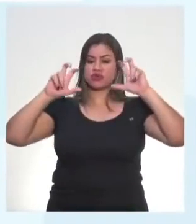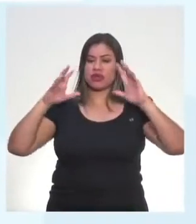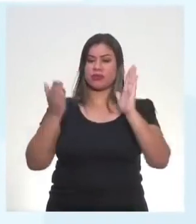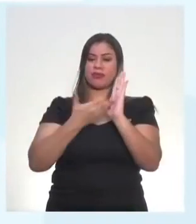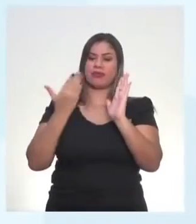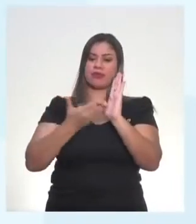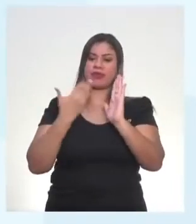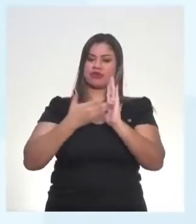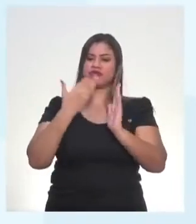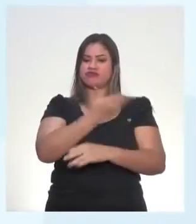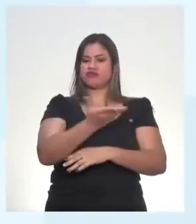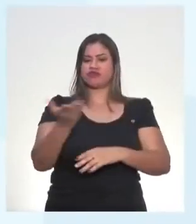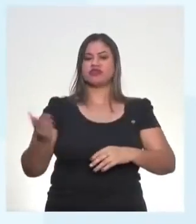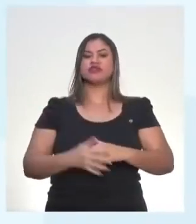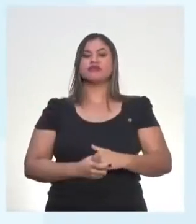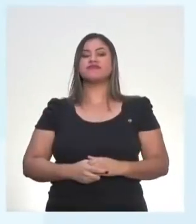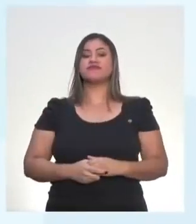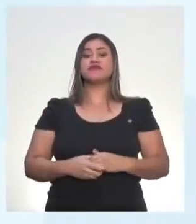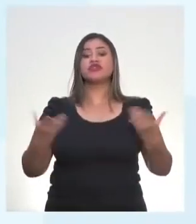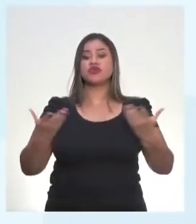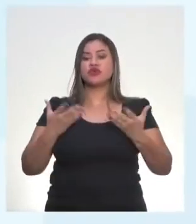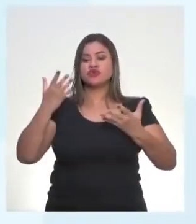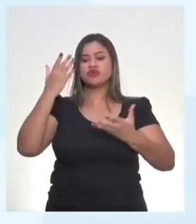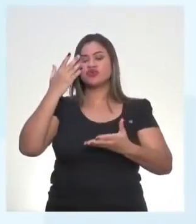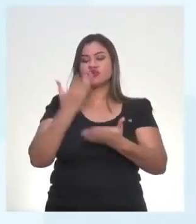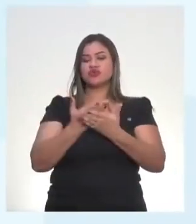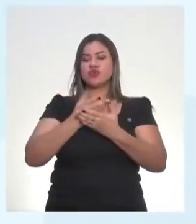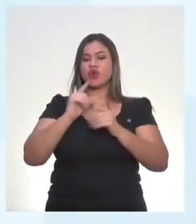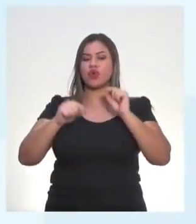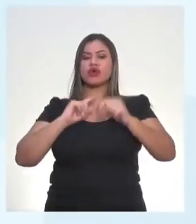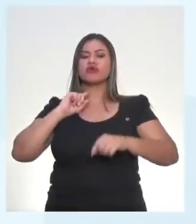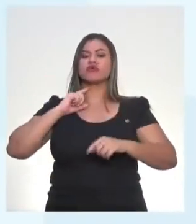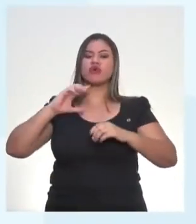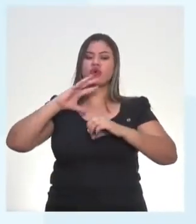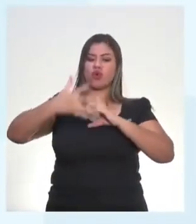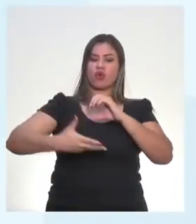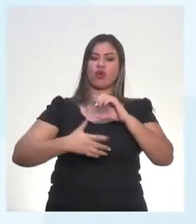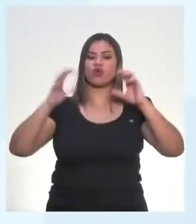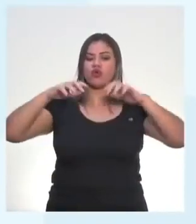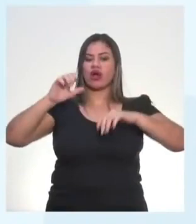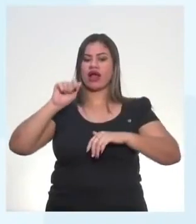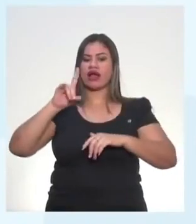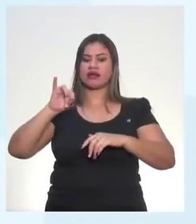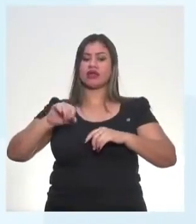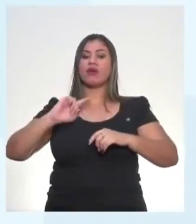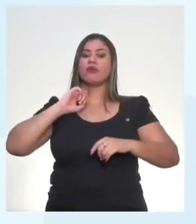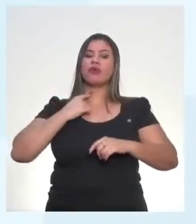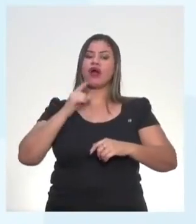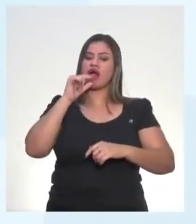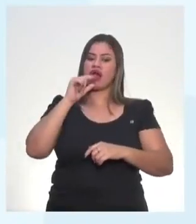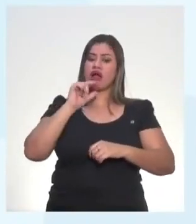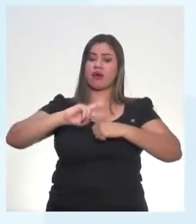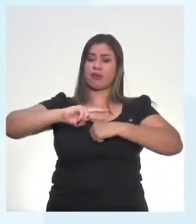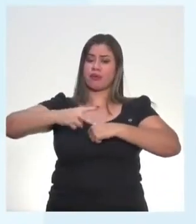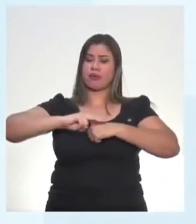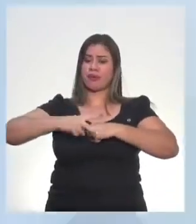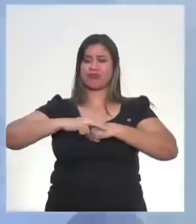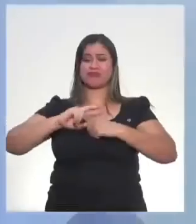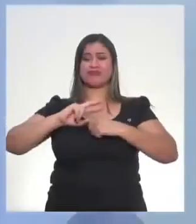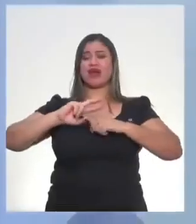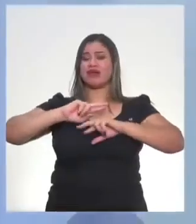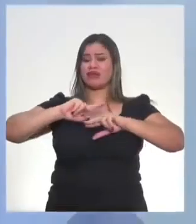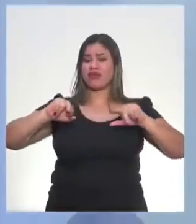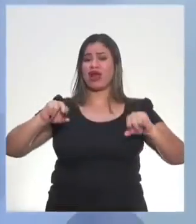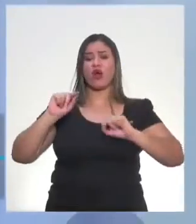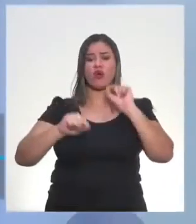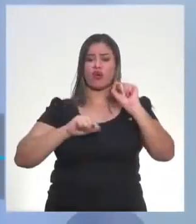vocês, caderno, né? E o que a gente estudou hoje? Poluição atmosférica, chuva ácida, poluição hídrica e consequências da poluição. A